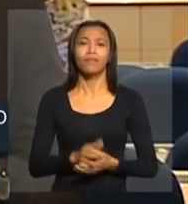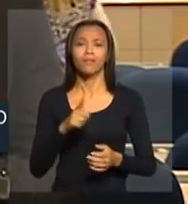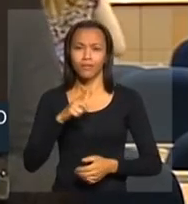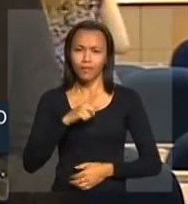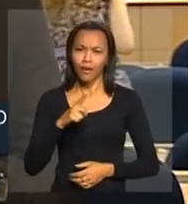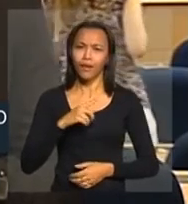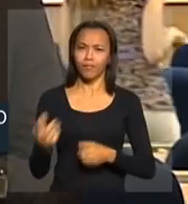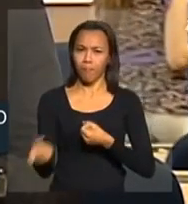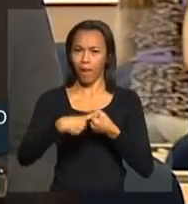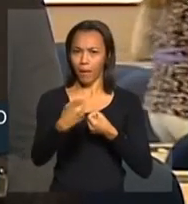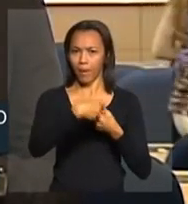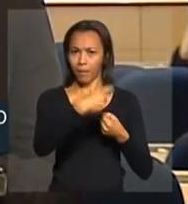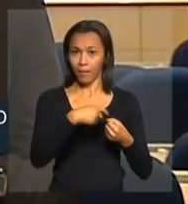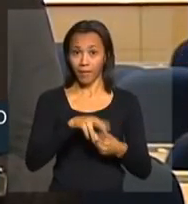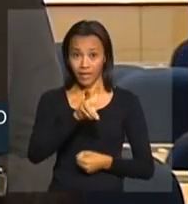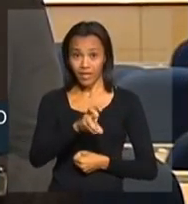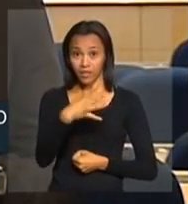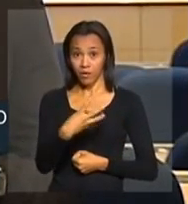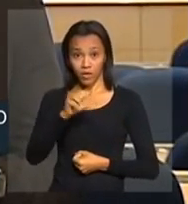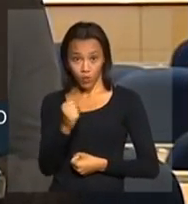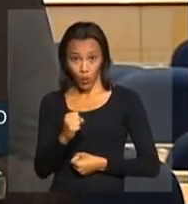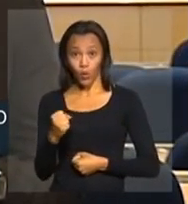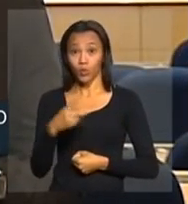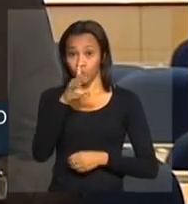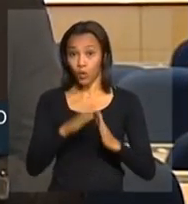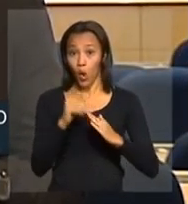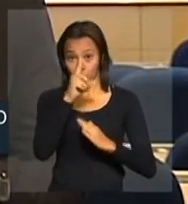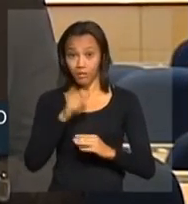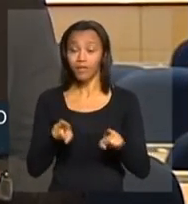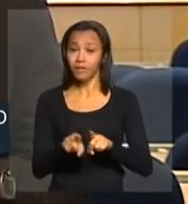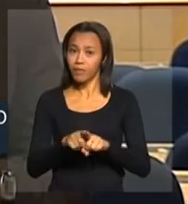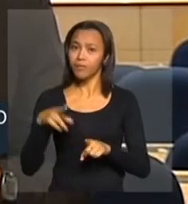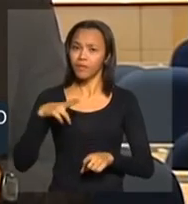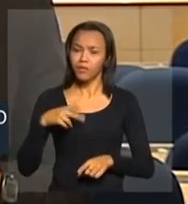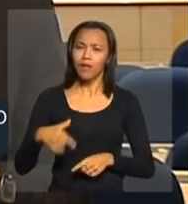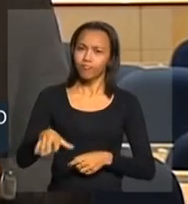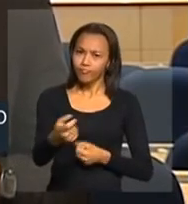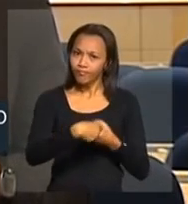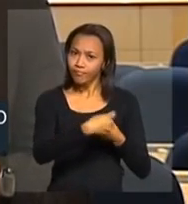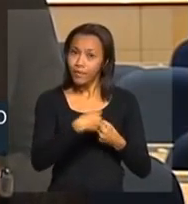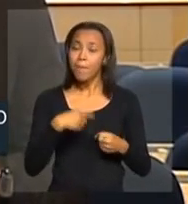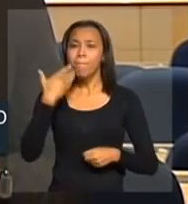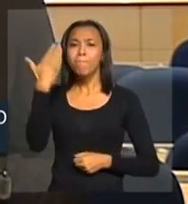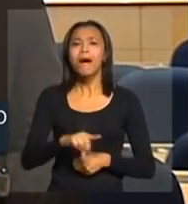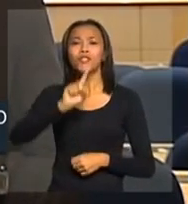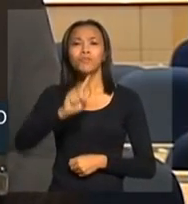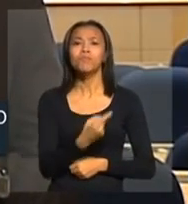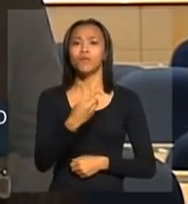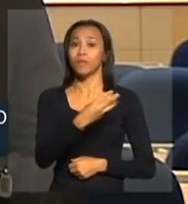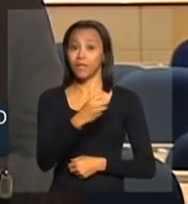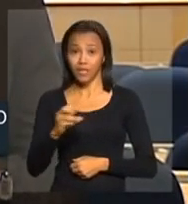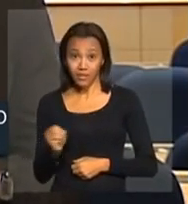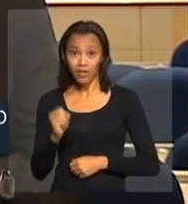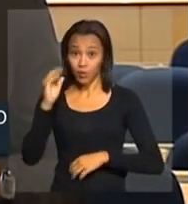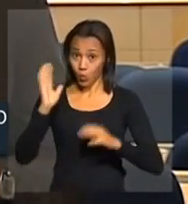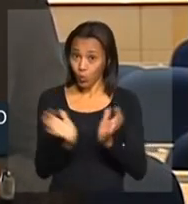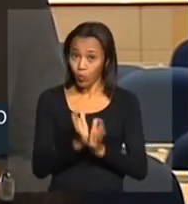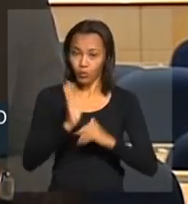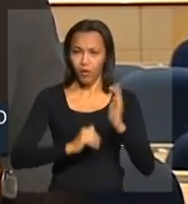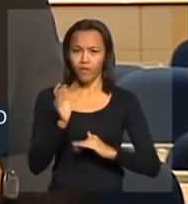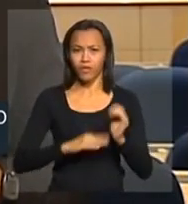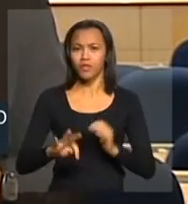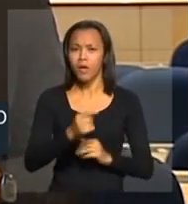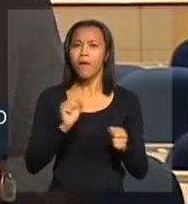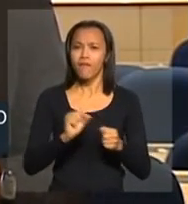tem credenciados 548 hospitais e clínicas médicas, além de mais de 1.300 equipes médicas para